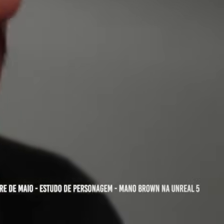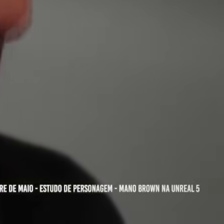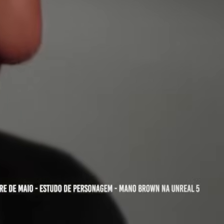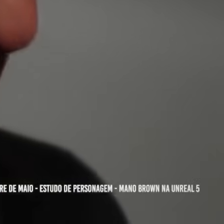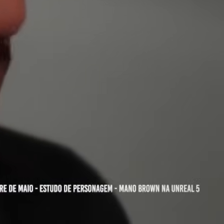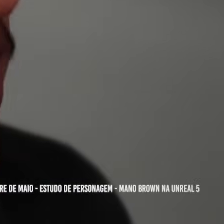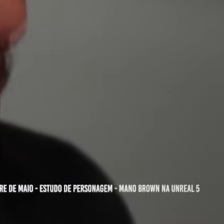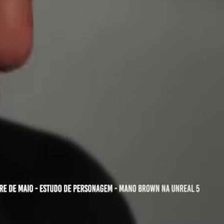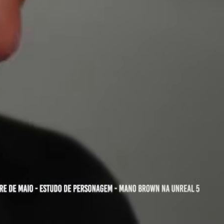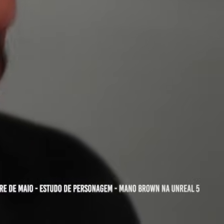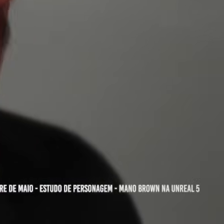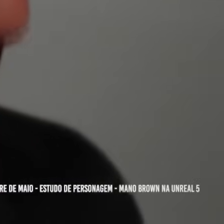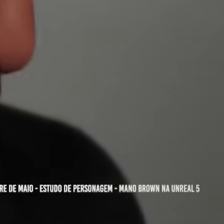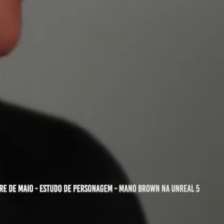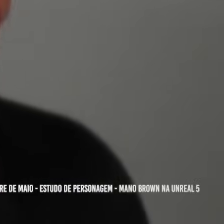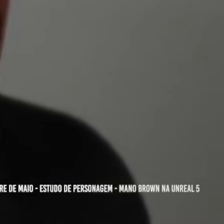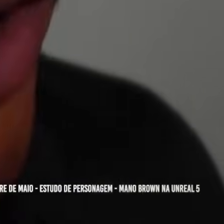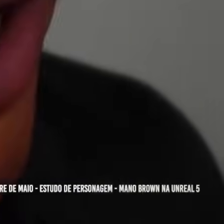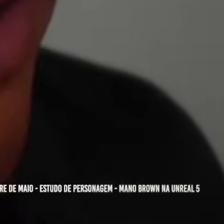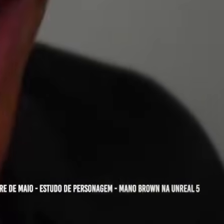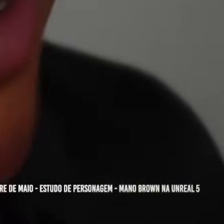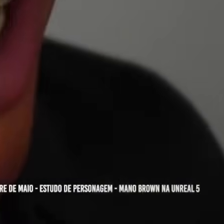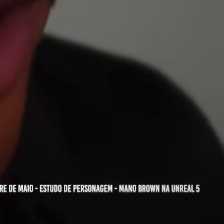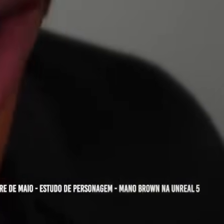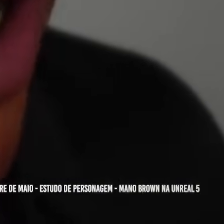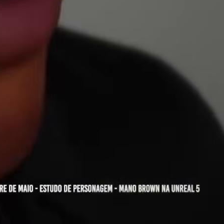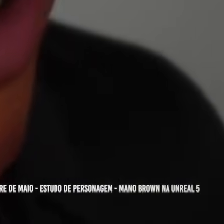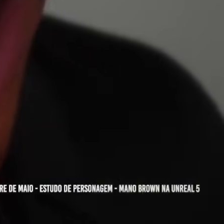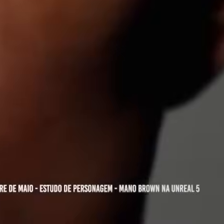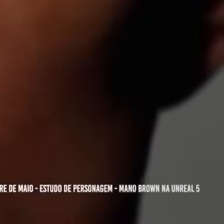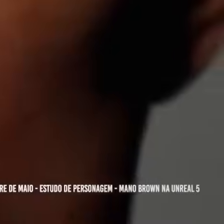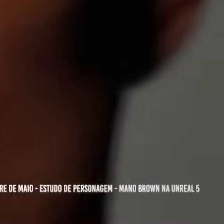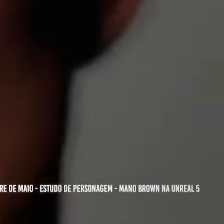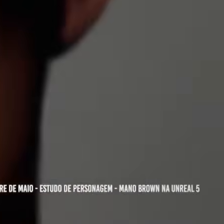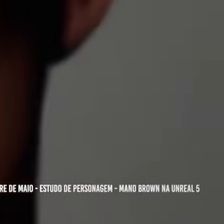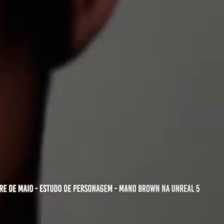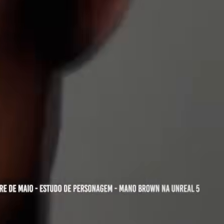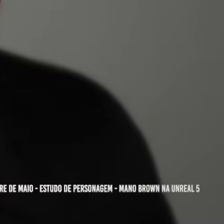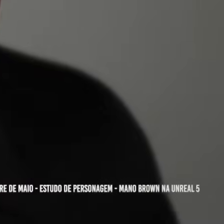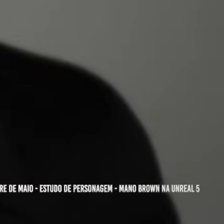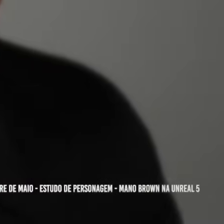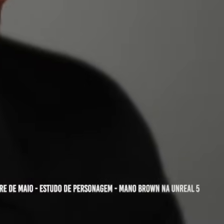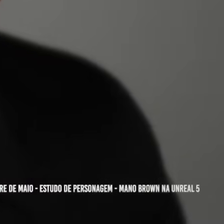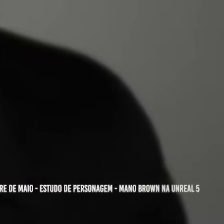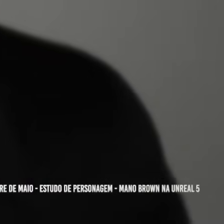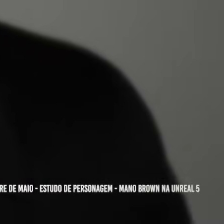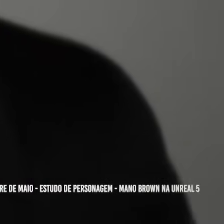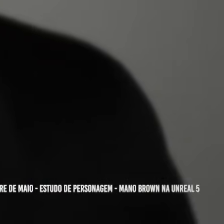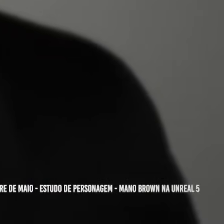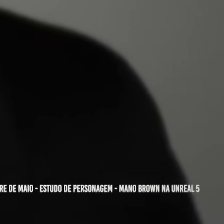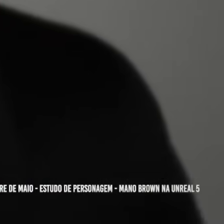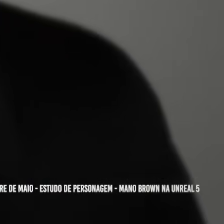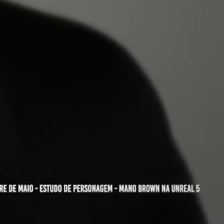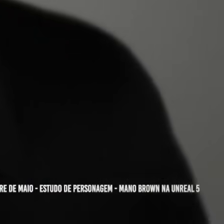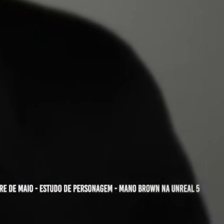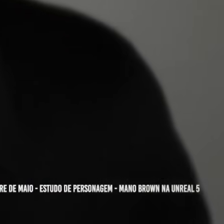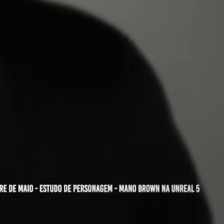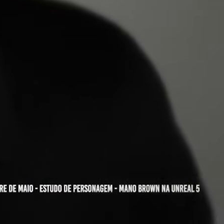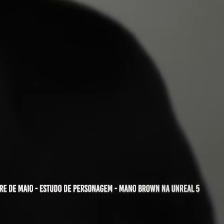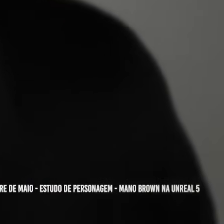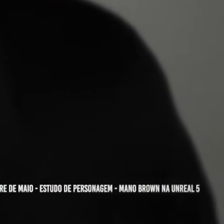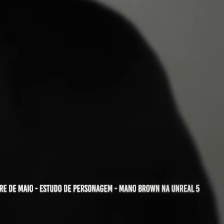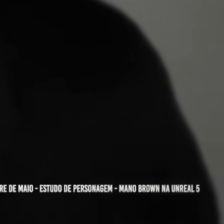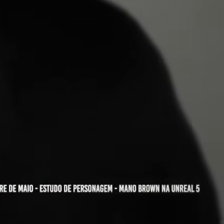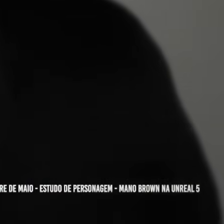chapando. Eita mundo bom de acabar. O que fazer quando a fortaleza tremeu e quase tudo ao seu redor melhor se